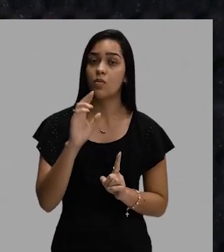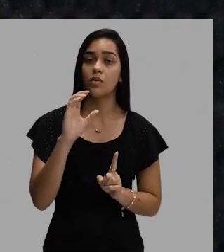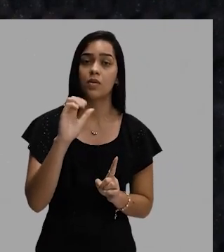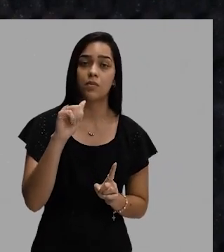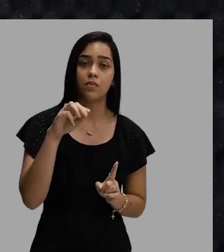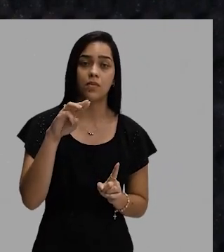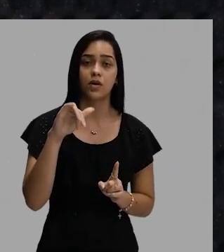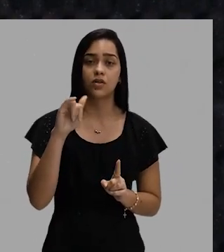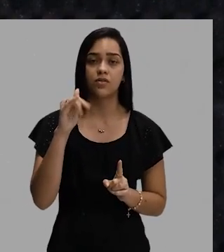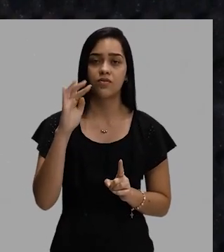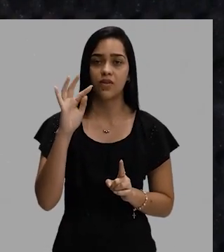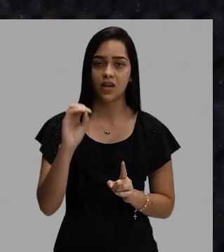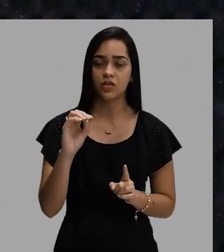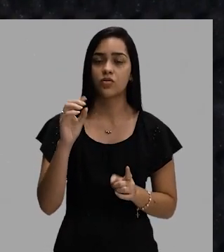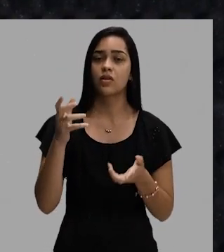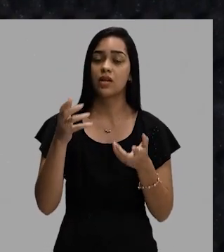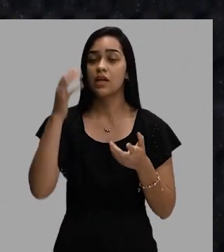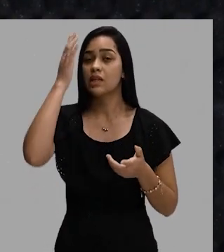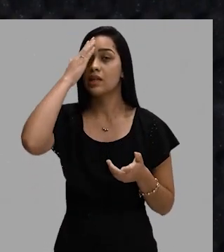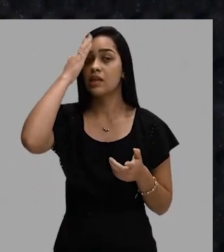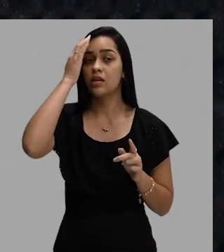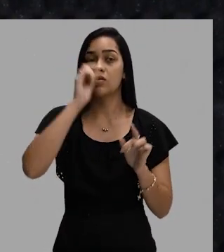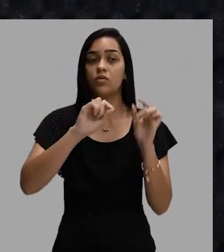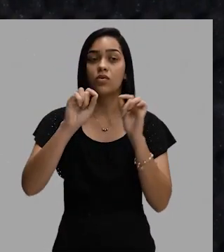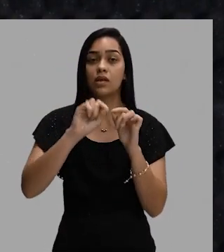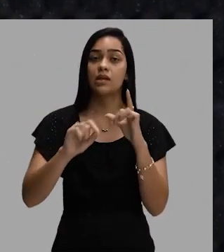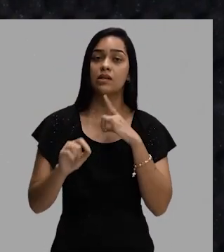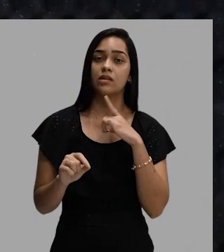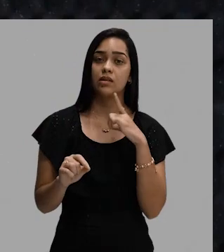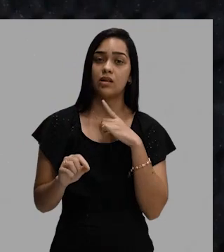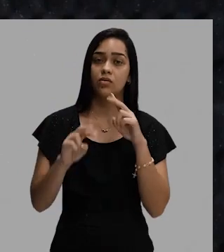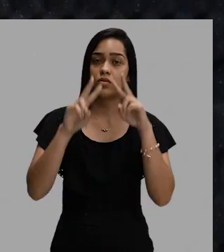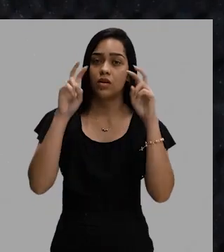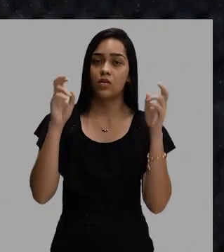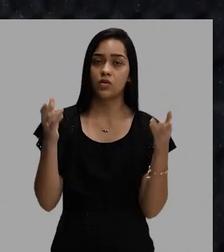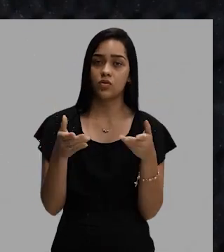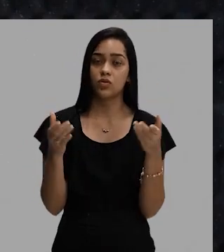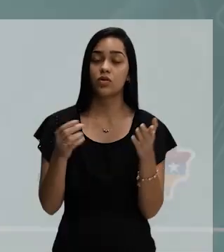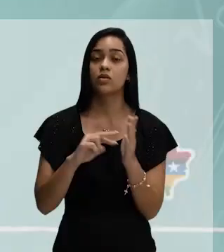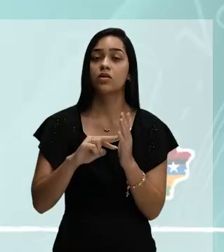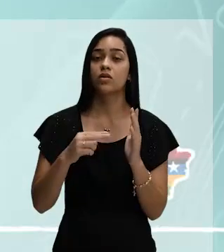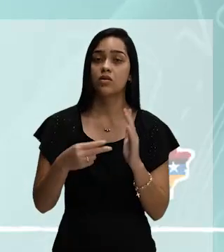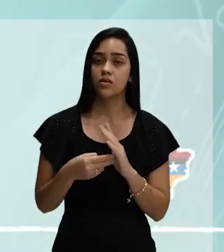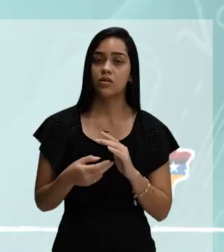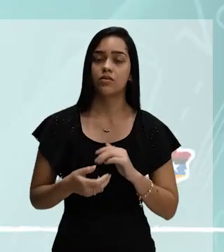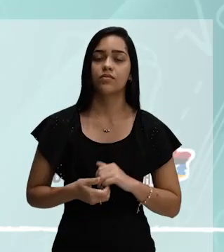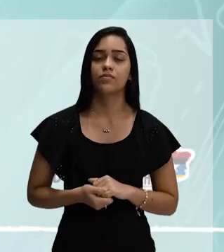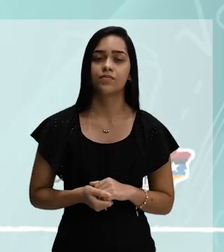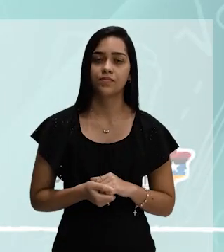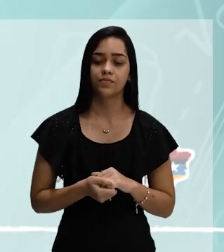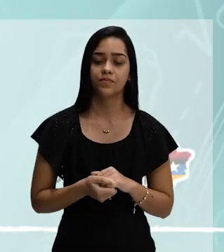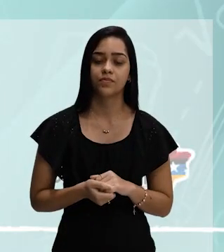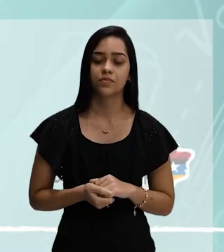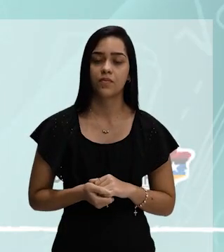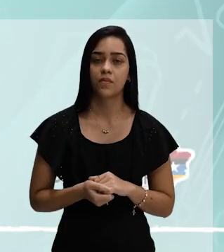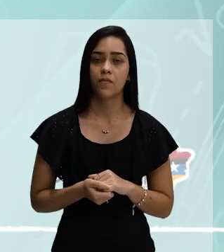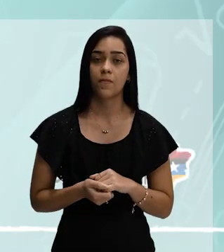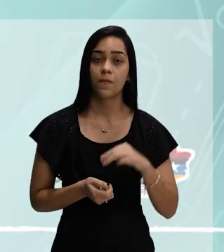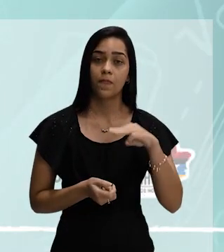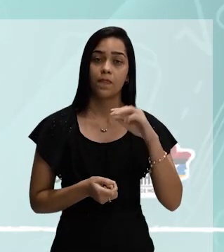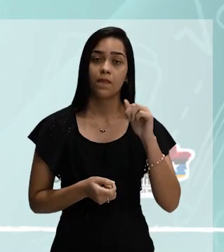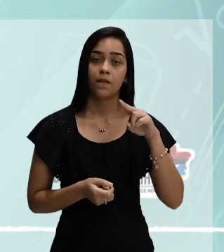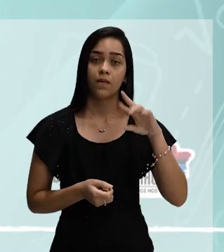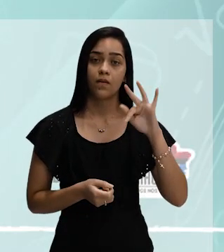queremos que vocês entendam o que o manifesto, no caso, o tema da nossa aula, quer dizer, quer propor.